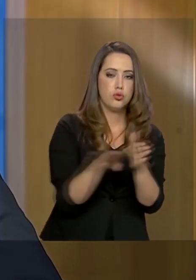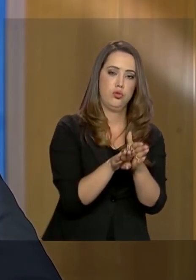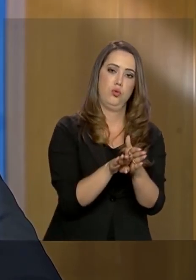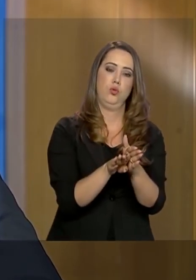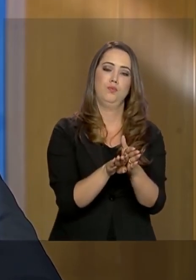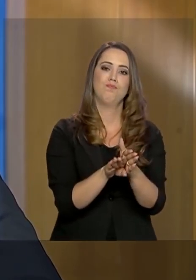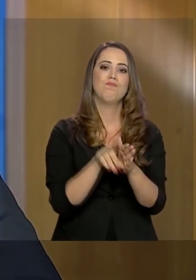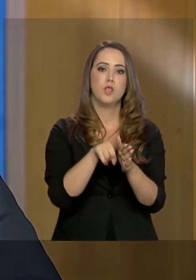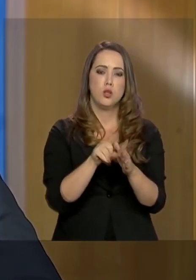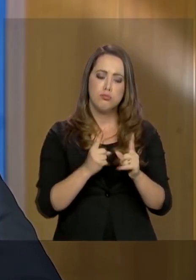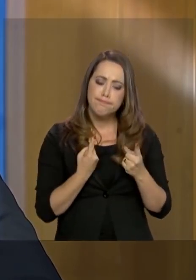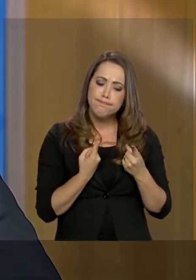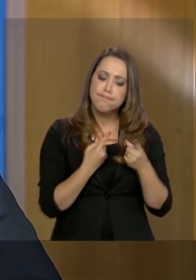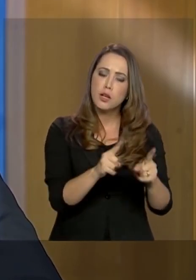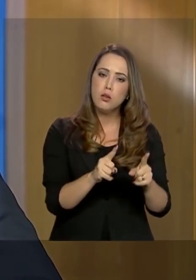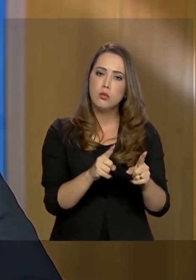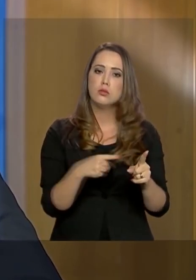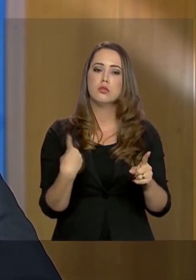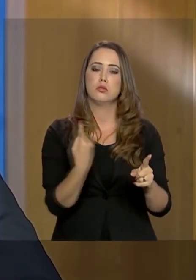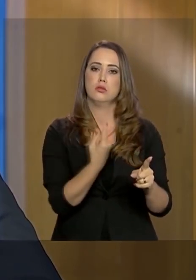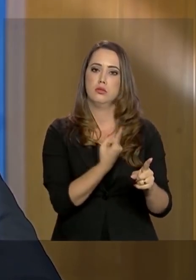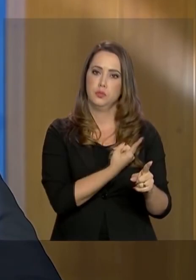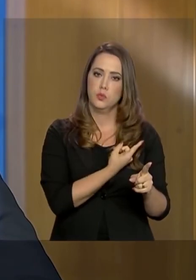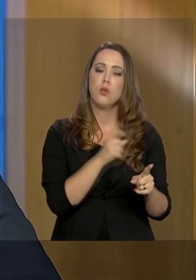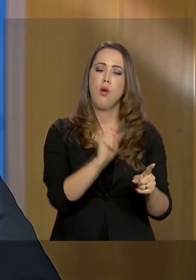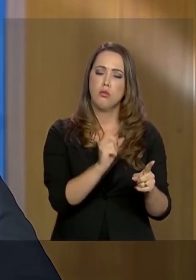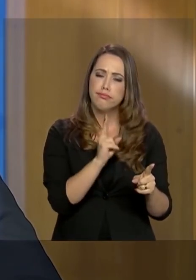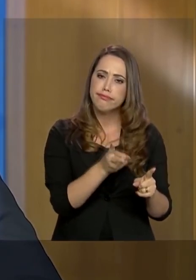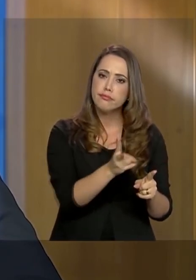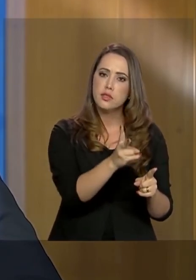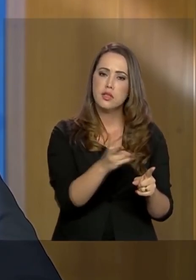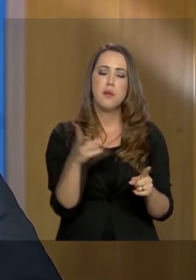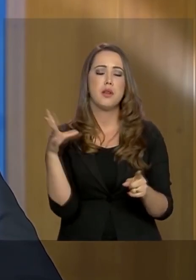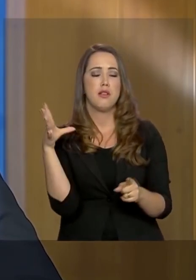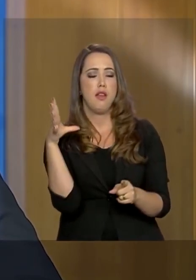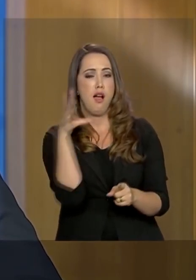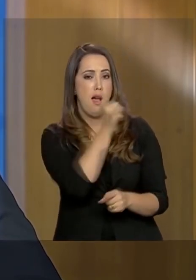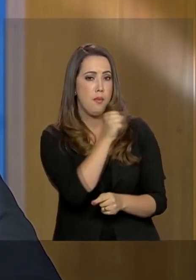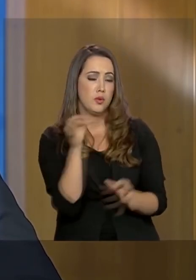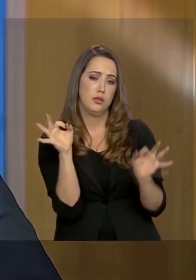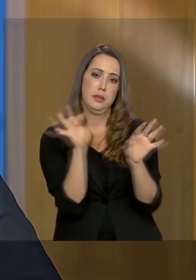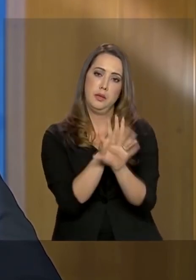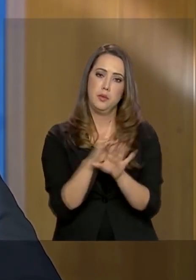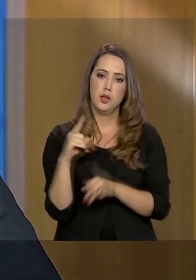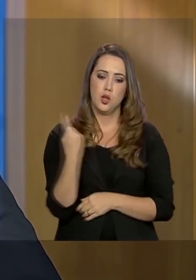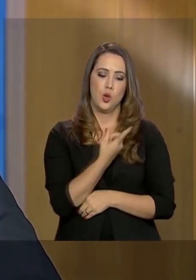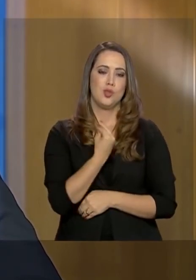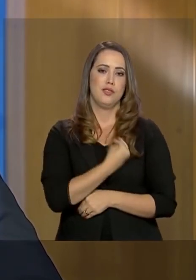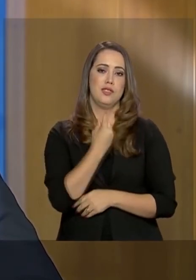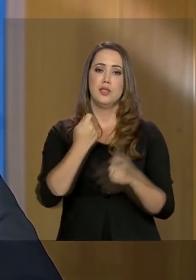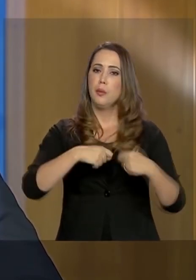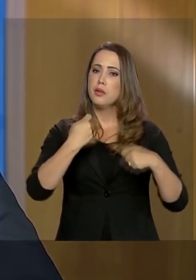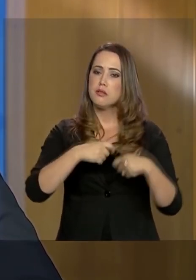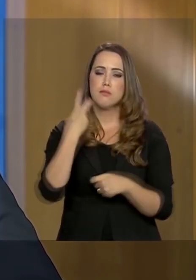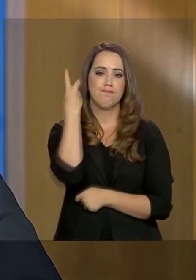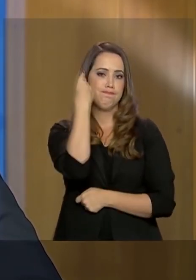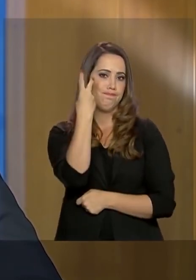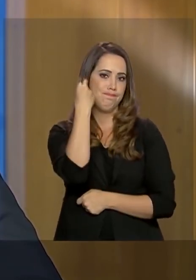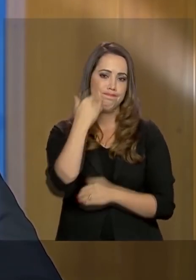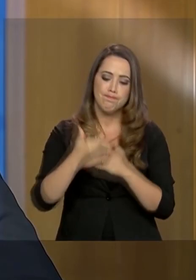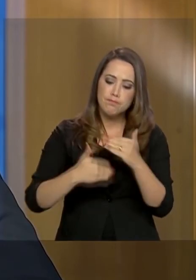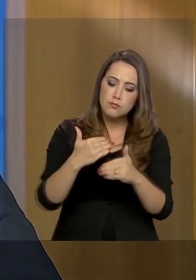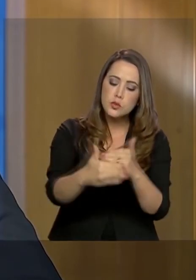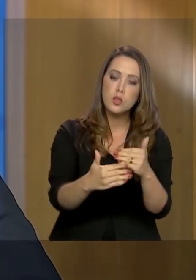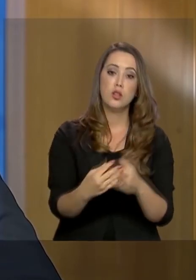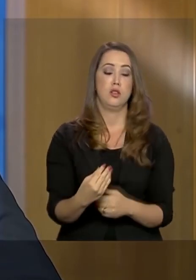10% do que é agora, foi montado esses hospitais pra evitar uma situação de caos. Esses hospitais foram todos desmontados e desapareceram. Só que